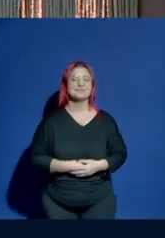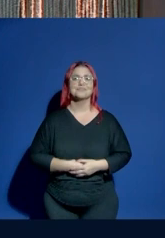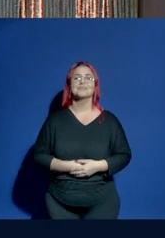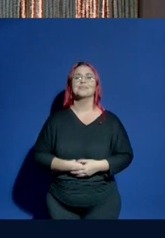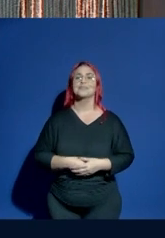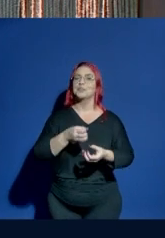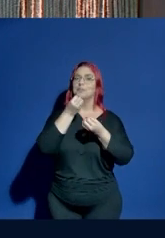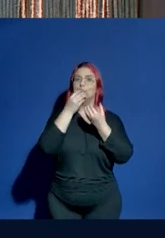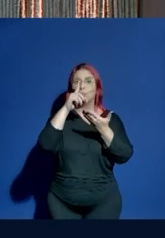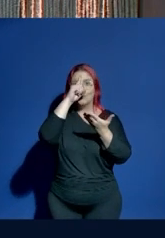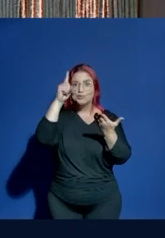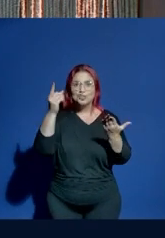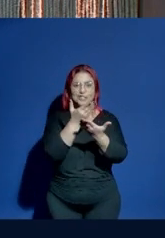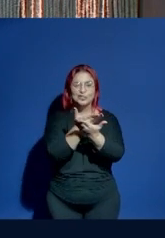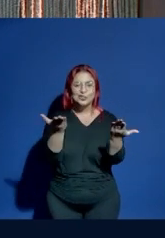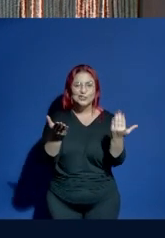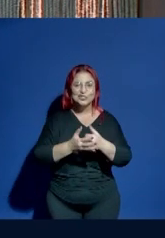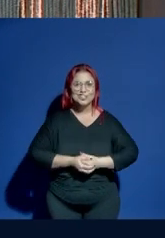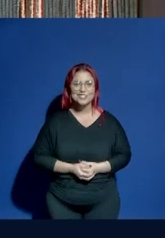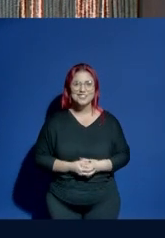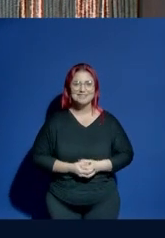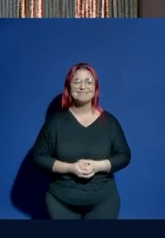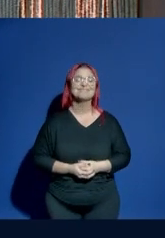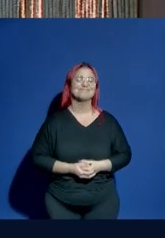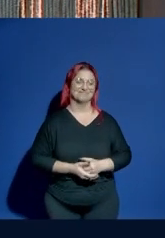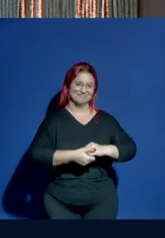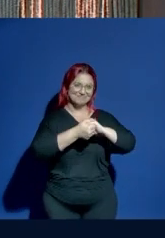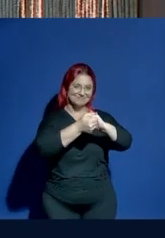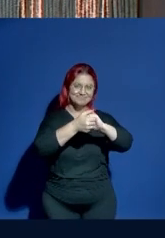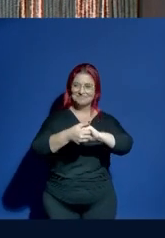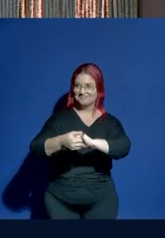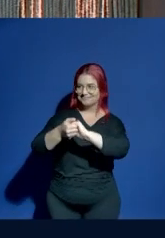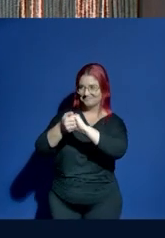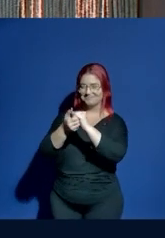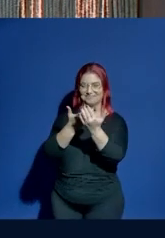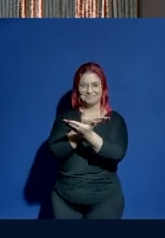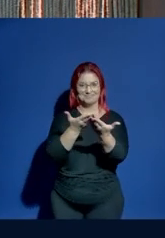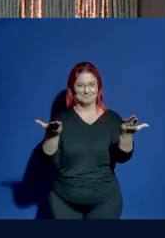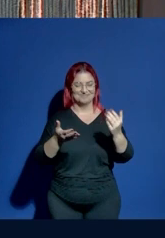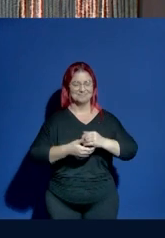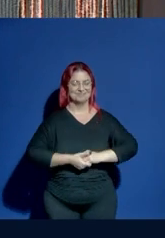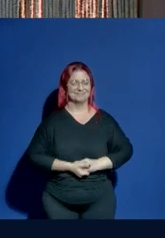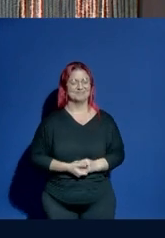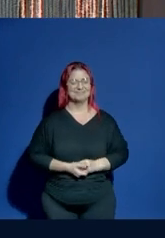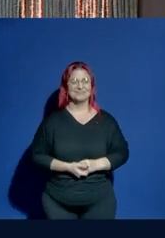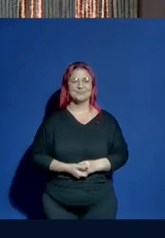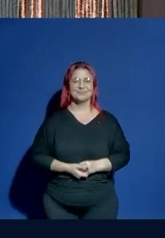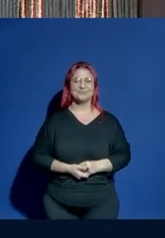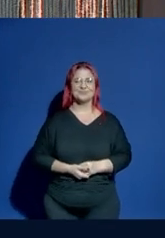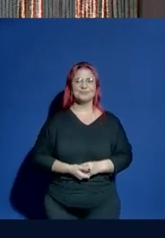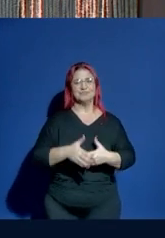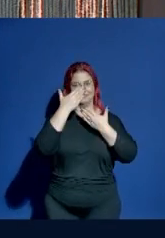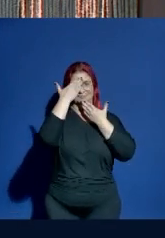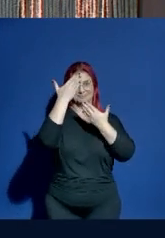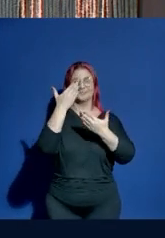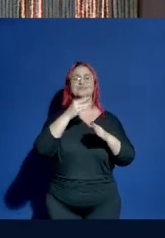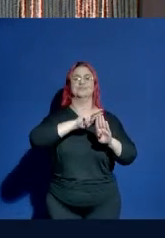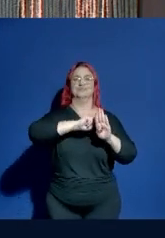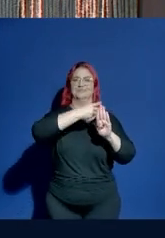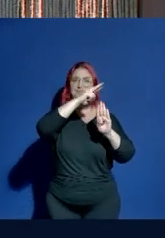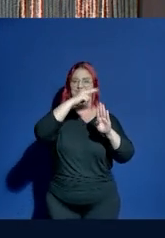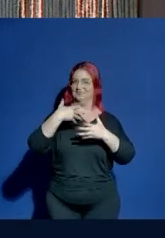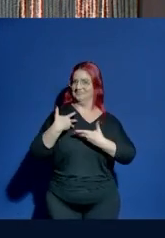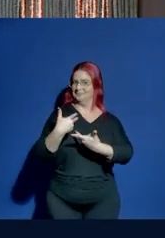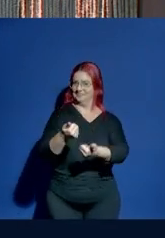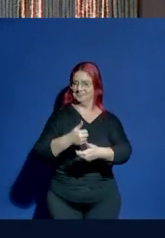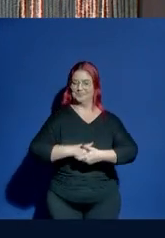bom dia a todos e a todas. Saudação aqui ao Luiz, ao Rafael, nosso colega, Graziella. Agradecer ao BTG pelo